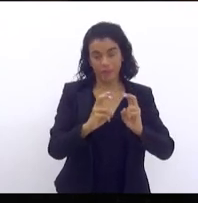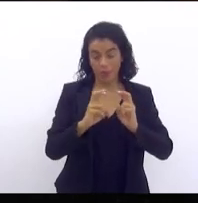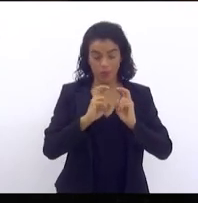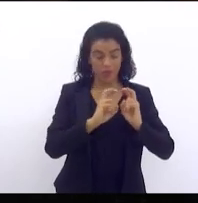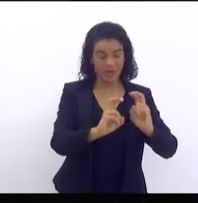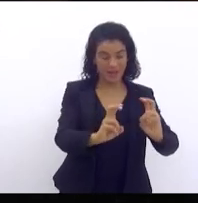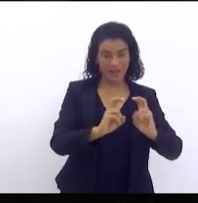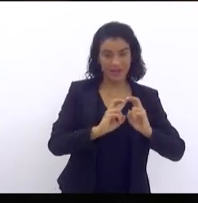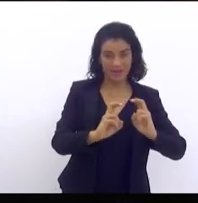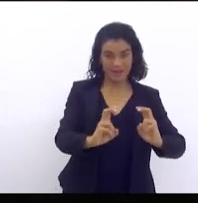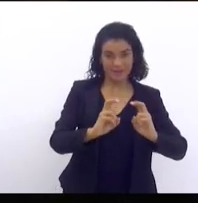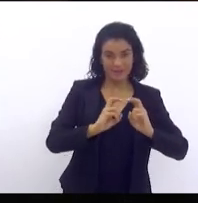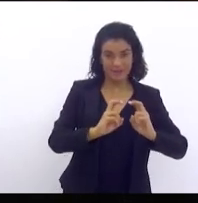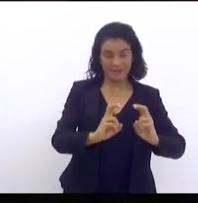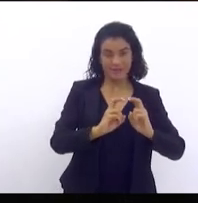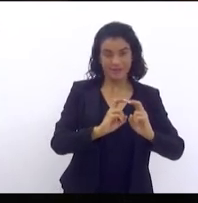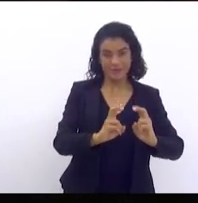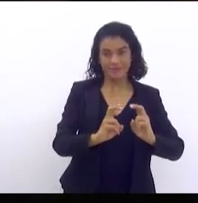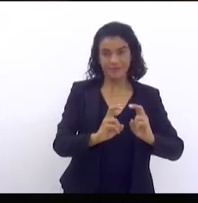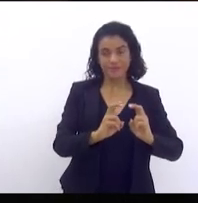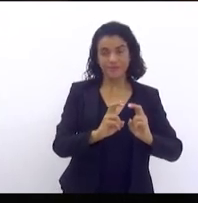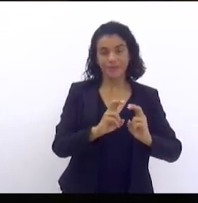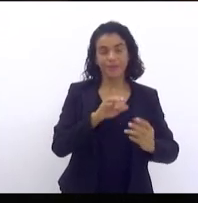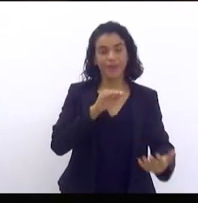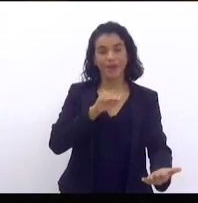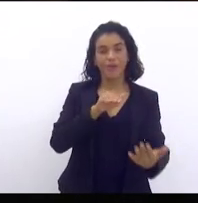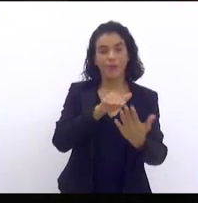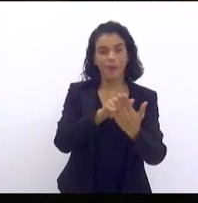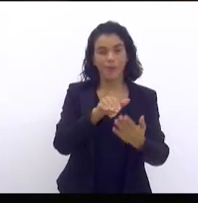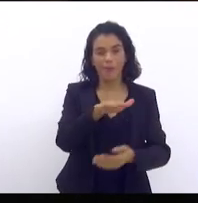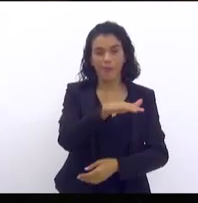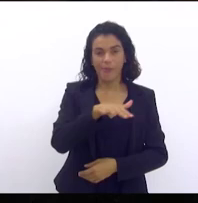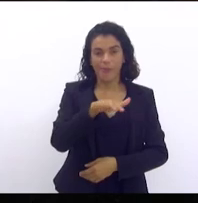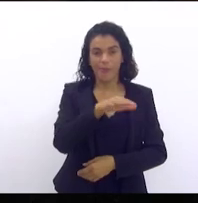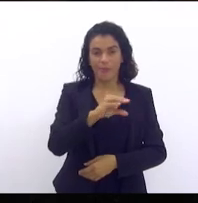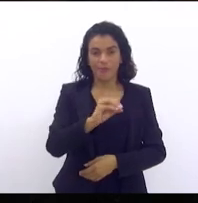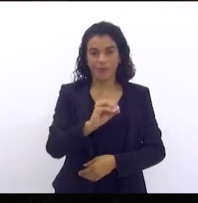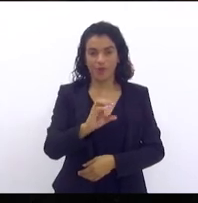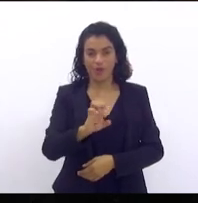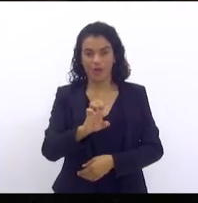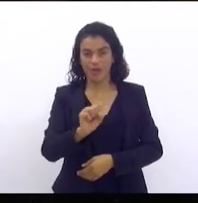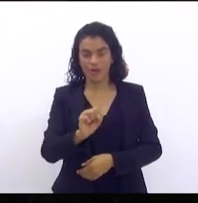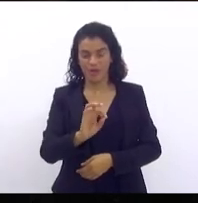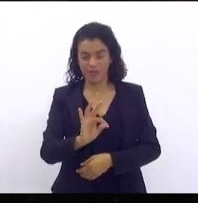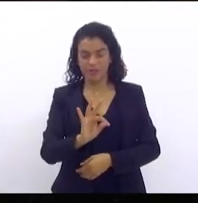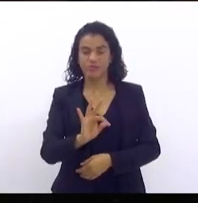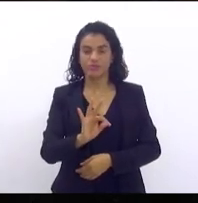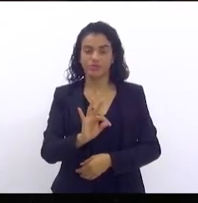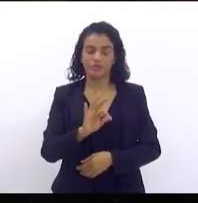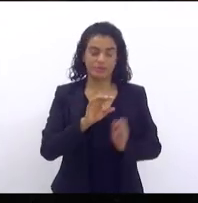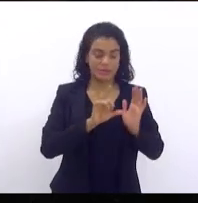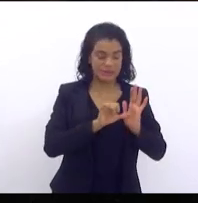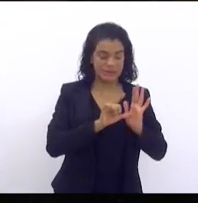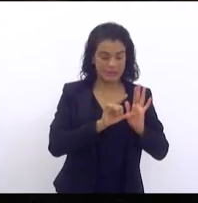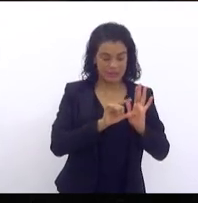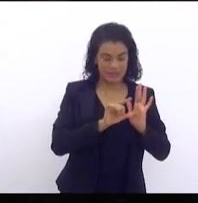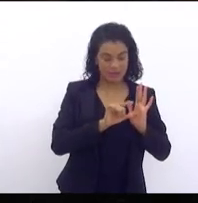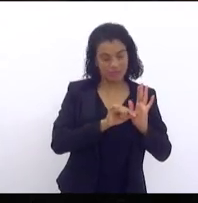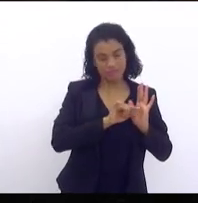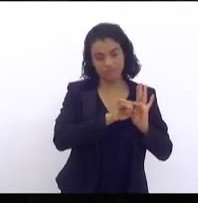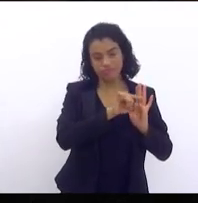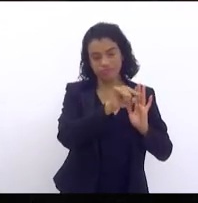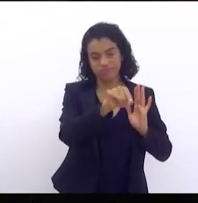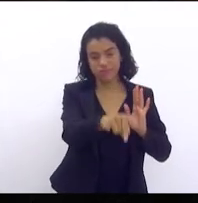que vai em direção à nossa Zona Oeste, que sai aqui da Central, e